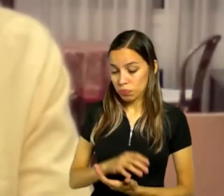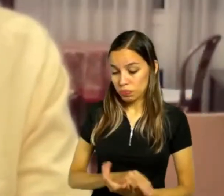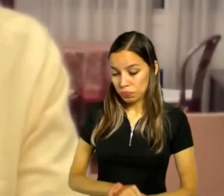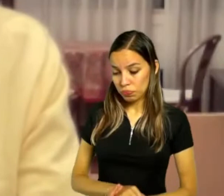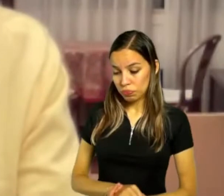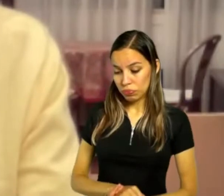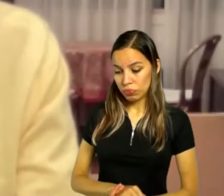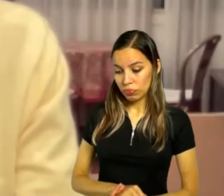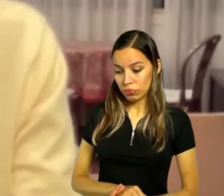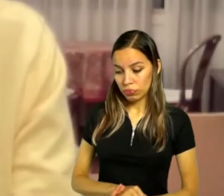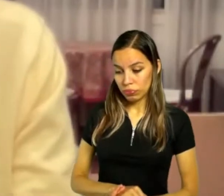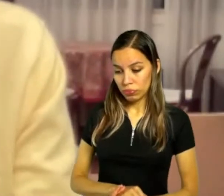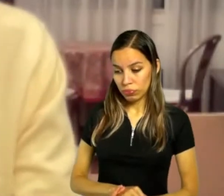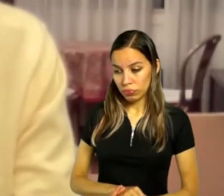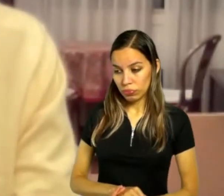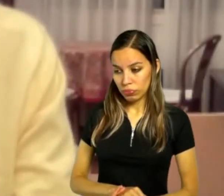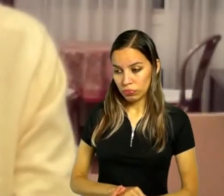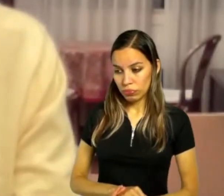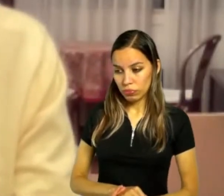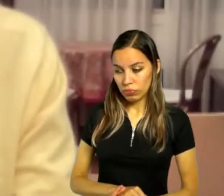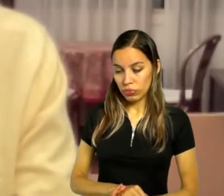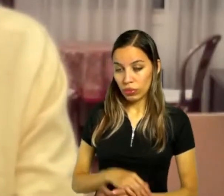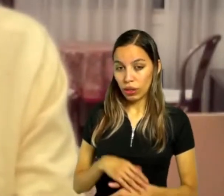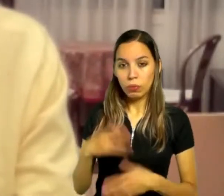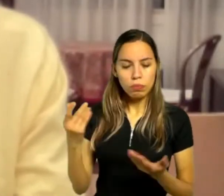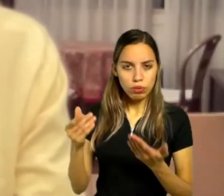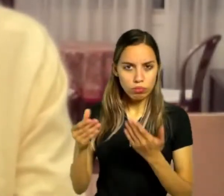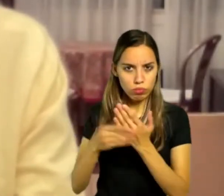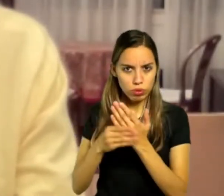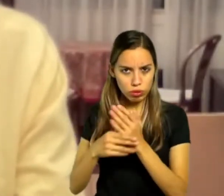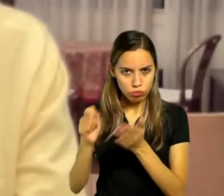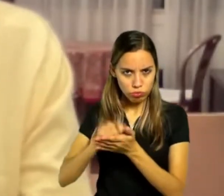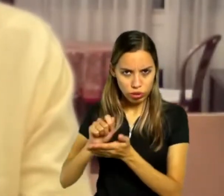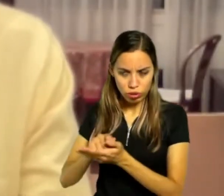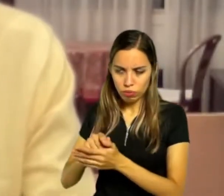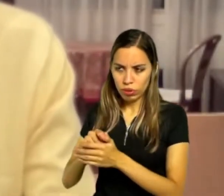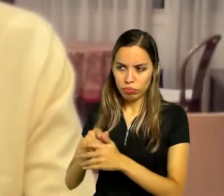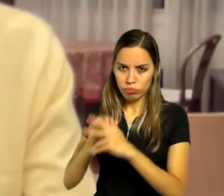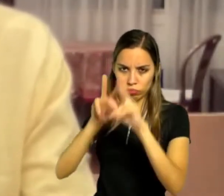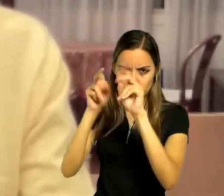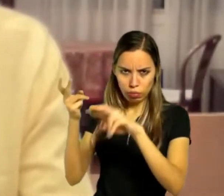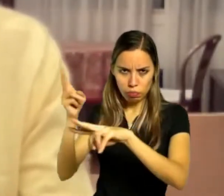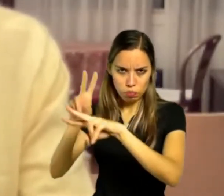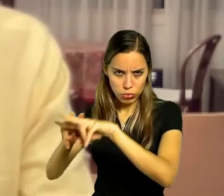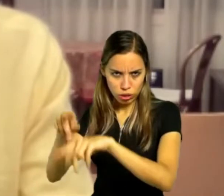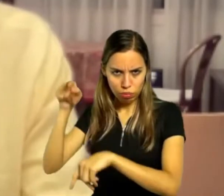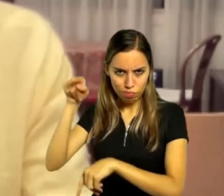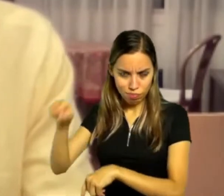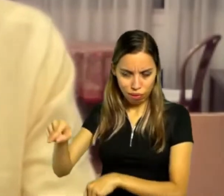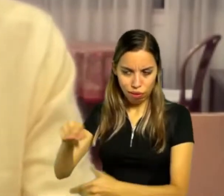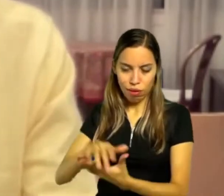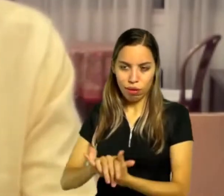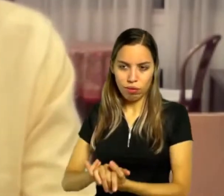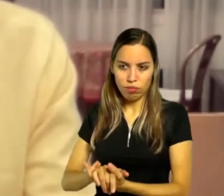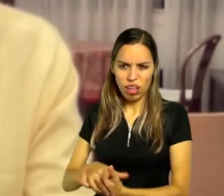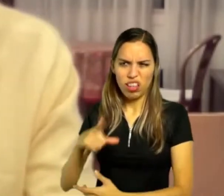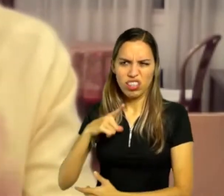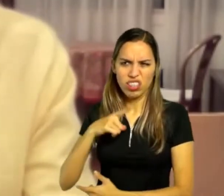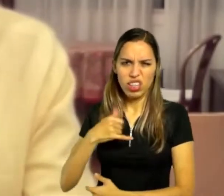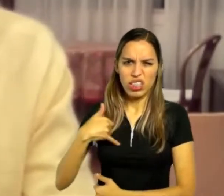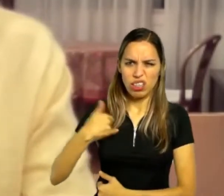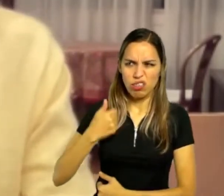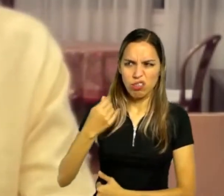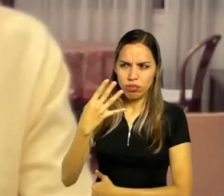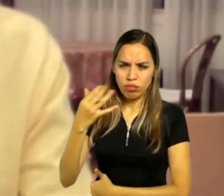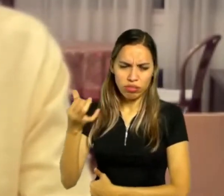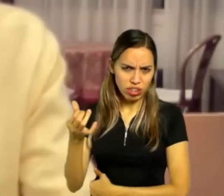escrevi Estação Carandiru, foi uma coisa louca, porque quando o livro foi publicado eu tinha 56 anos. Eu tinha escrito já